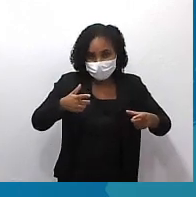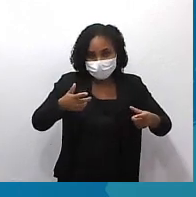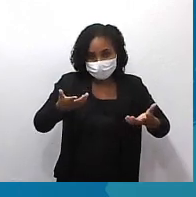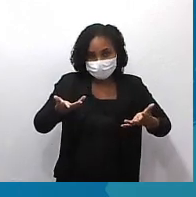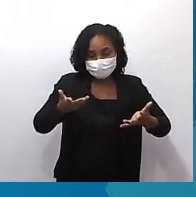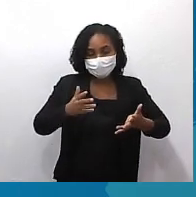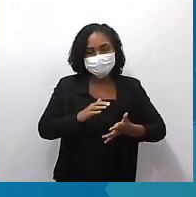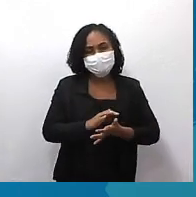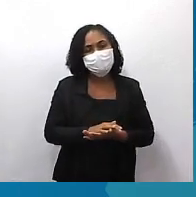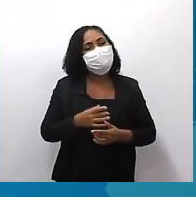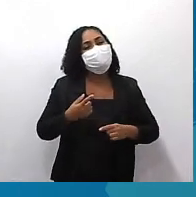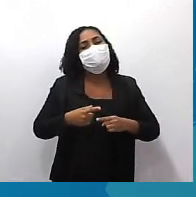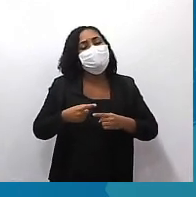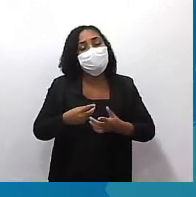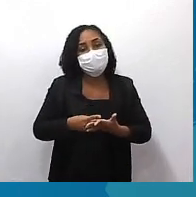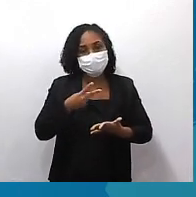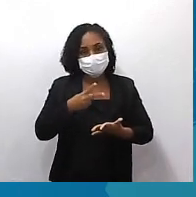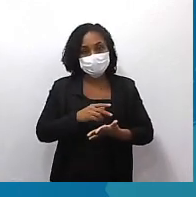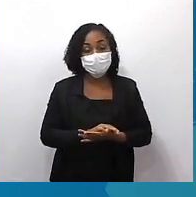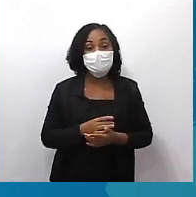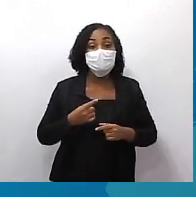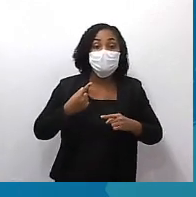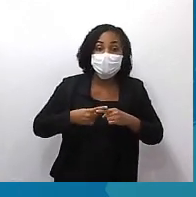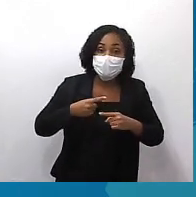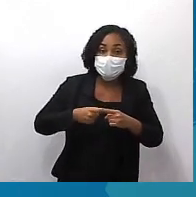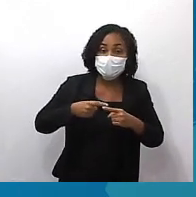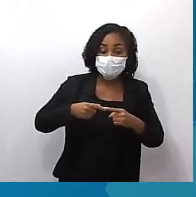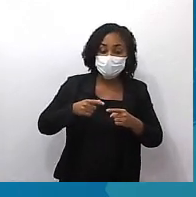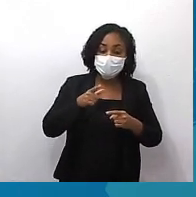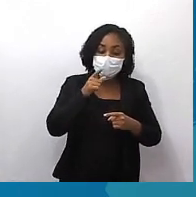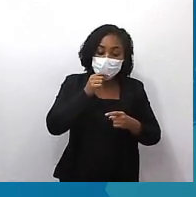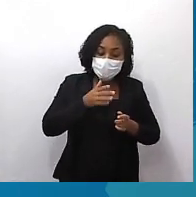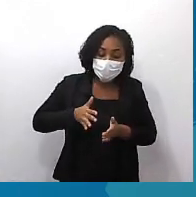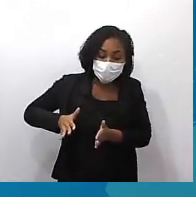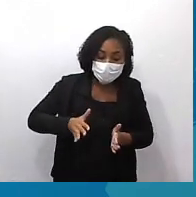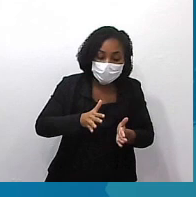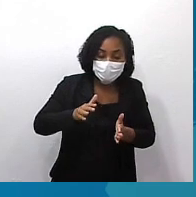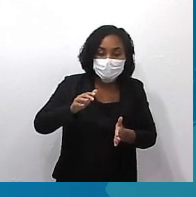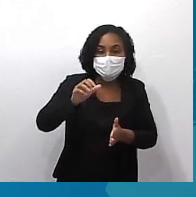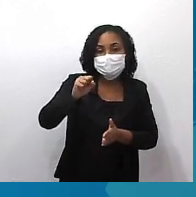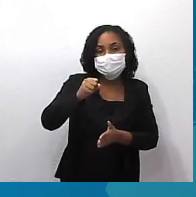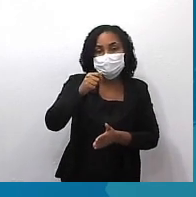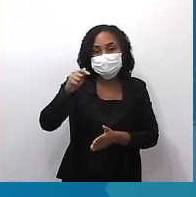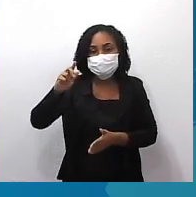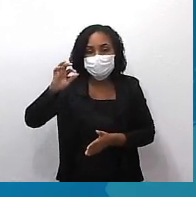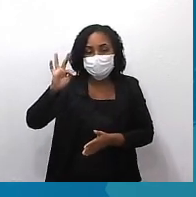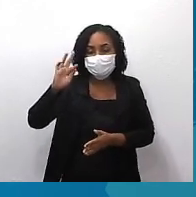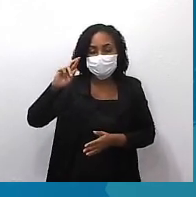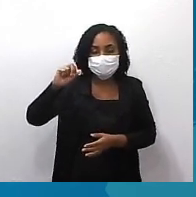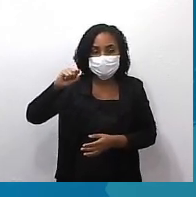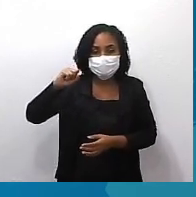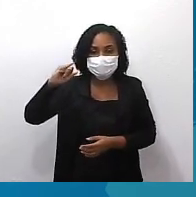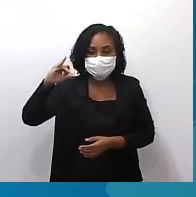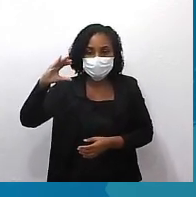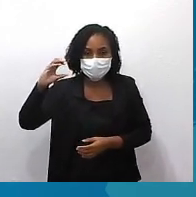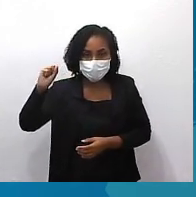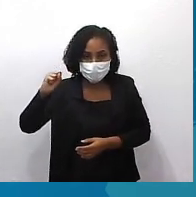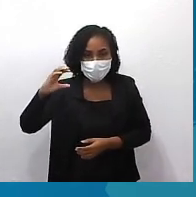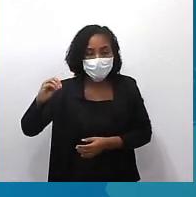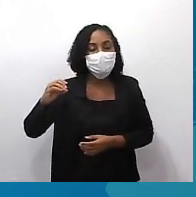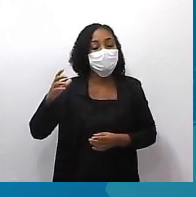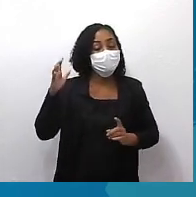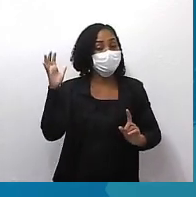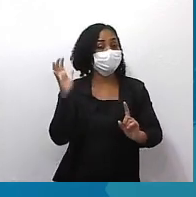né? E por que isso acontece? Porque o Rio São Francisco e sua drenagem e sua rede vai interferir